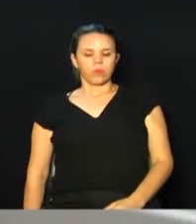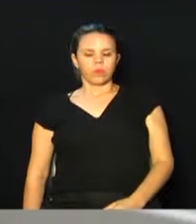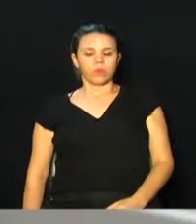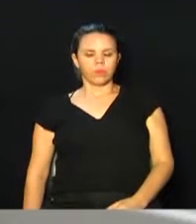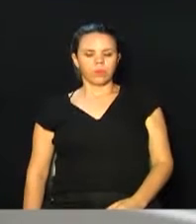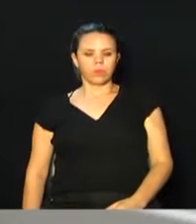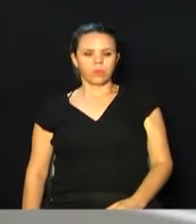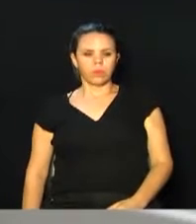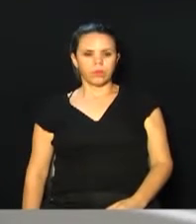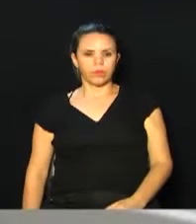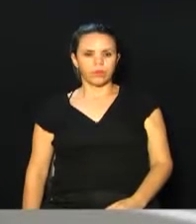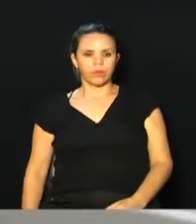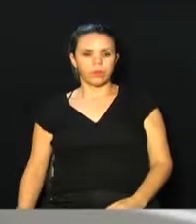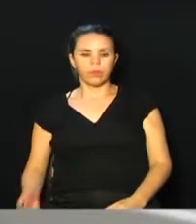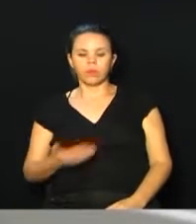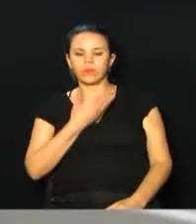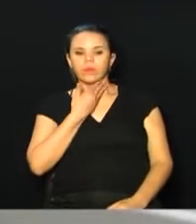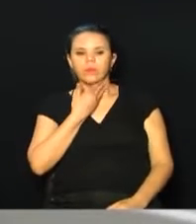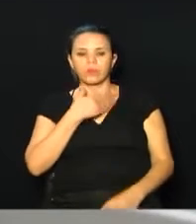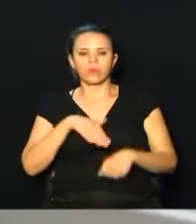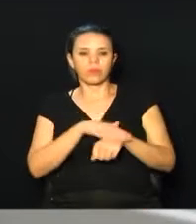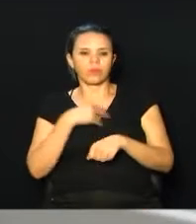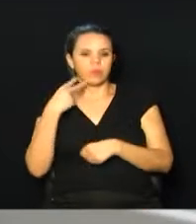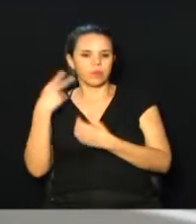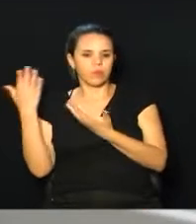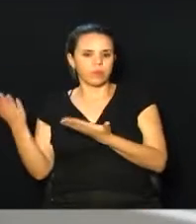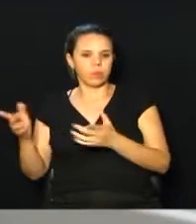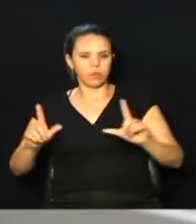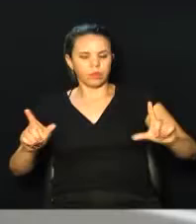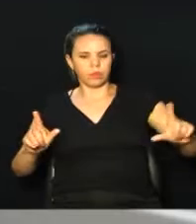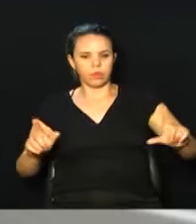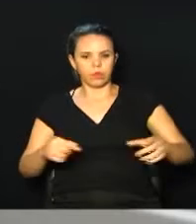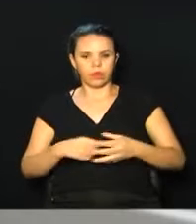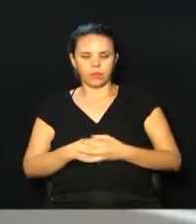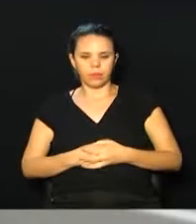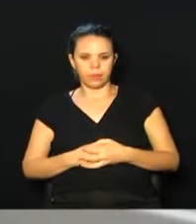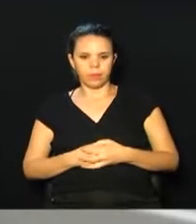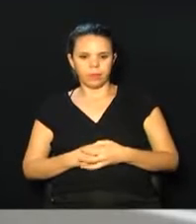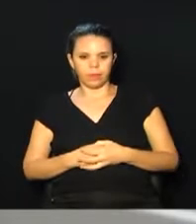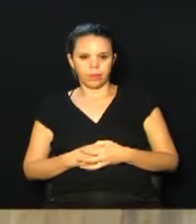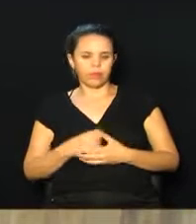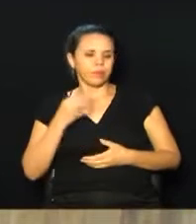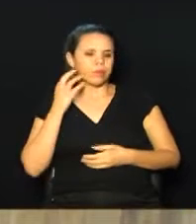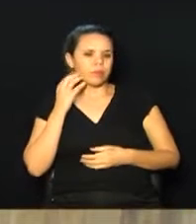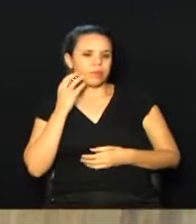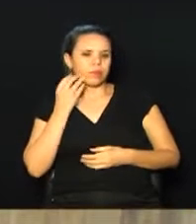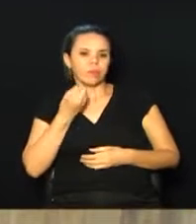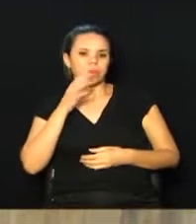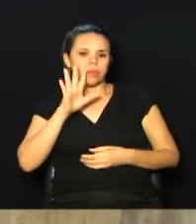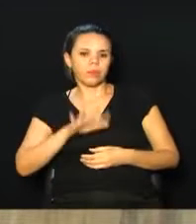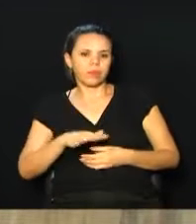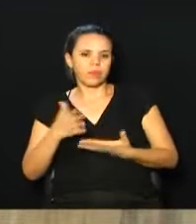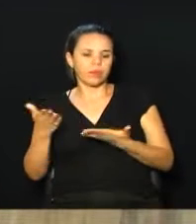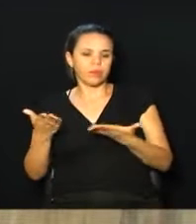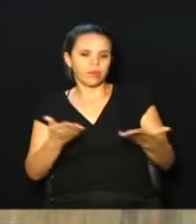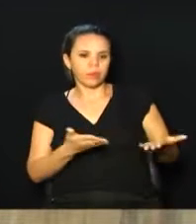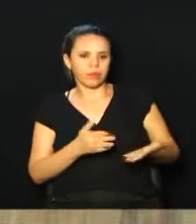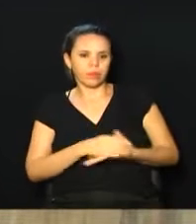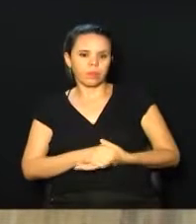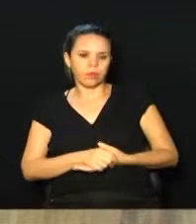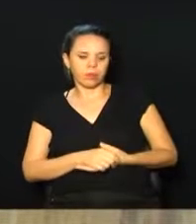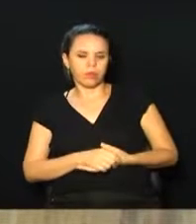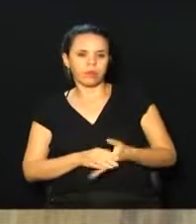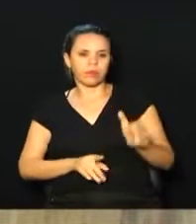978293776. Agora a gente vai conversar com os vereadores que estão aqui no estúdio da TV Câmara Campinas. Vereador Igor Diego, boa tarde, seja bem-vindo. E eu